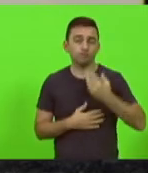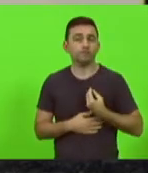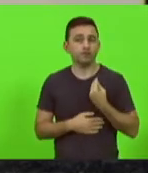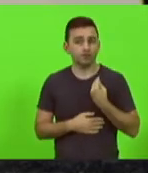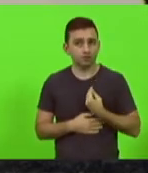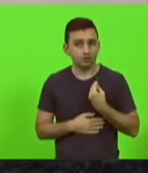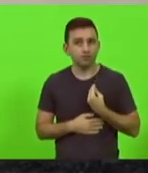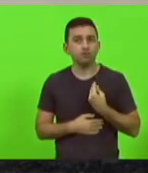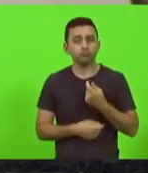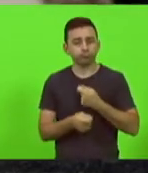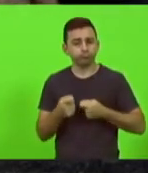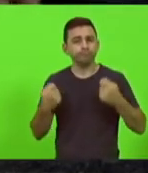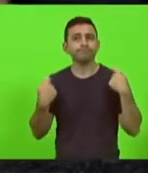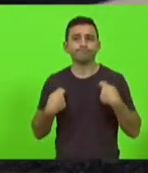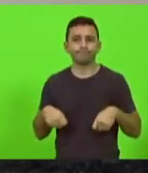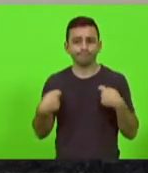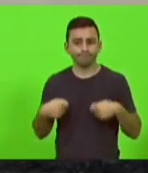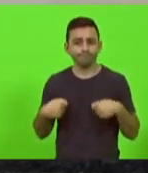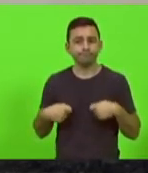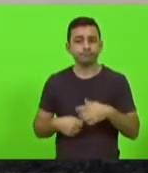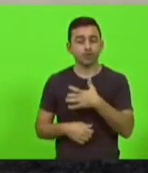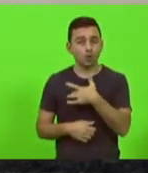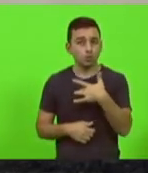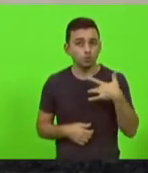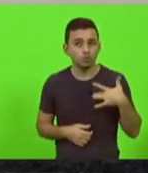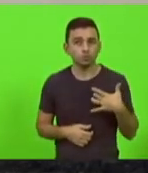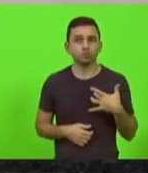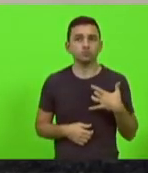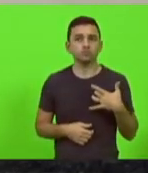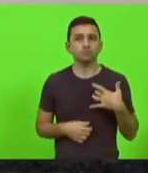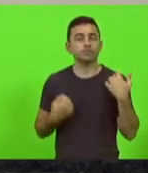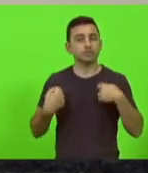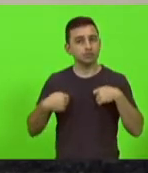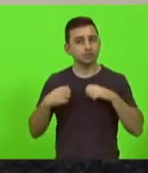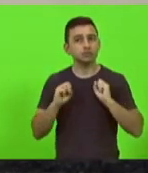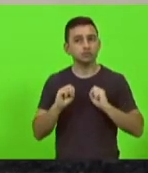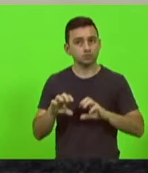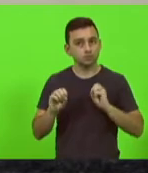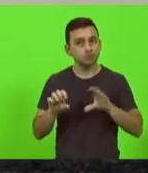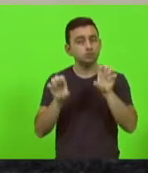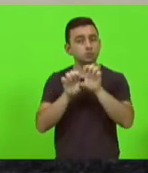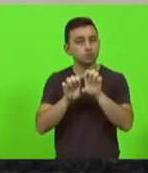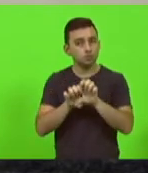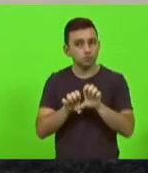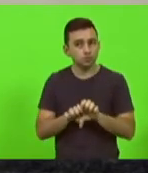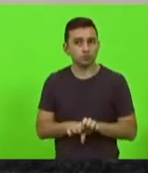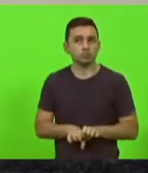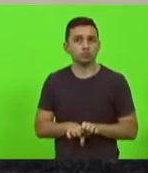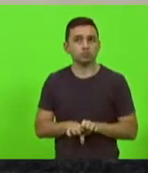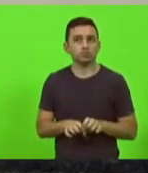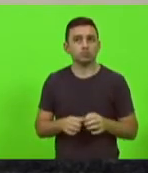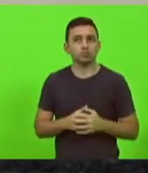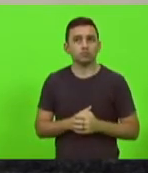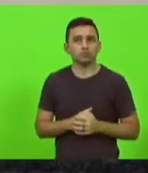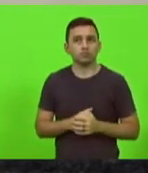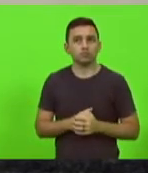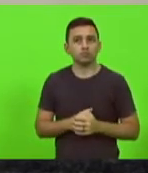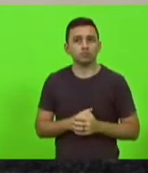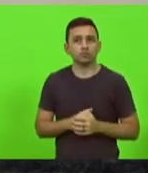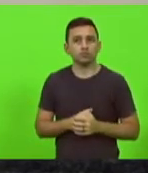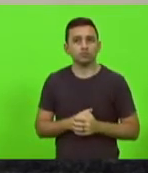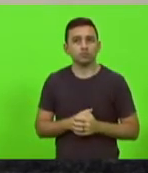pessoas precisam de saúde, de educação, de infraestrutura, e fazem com